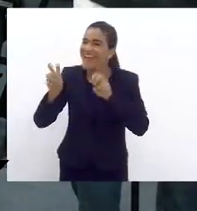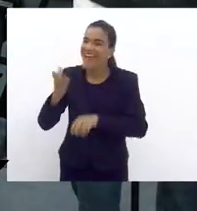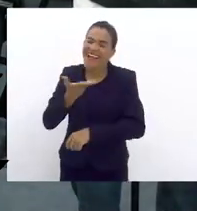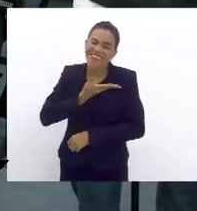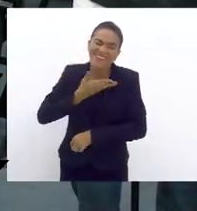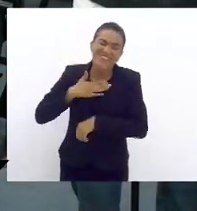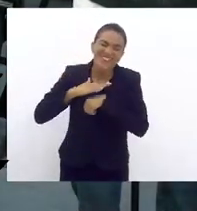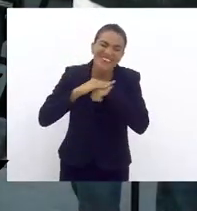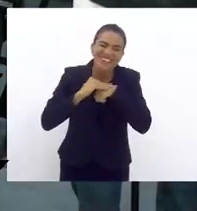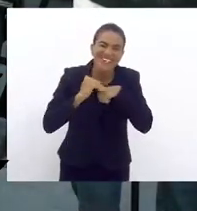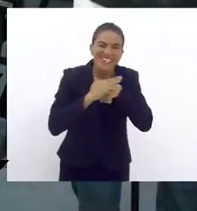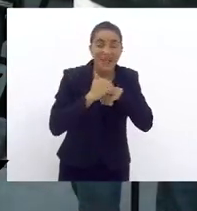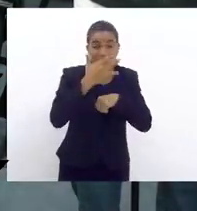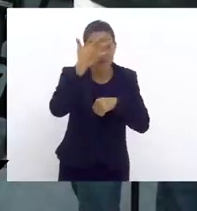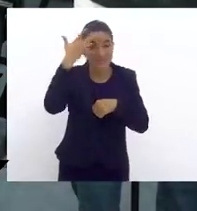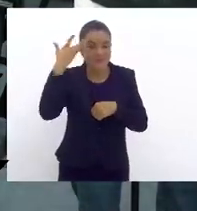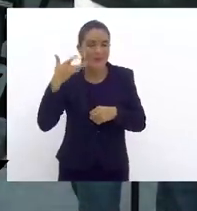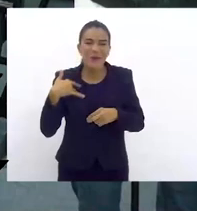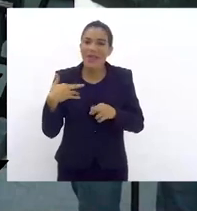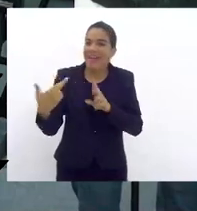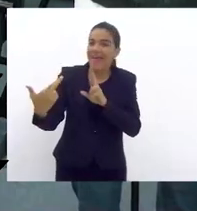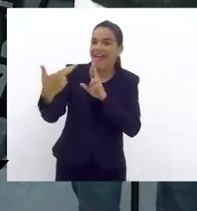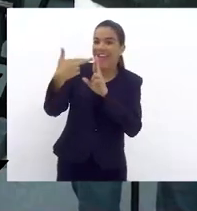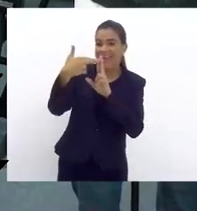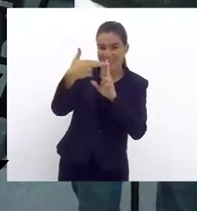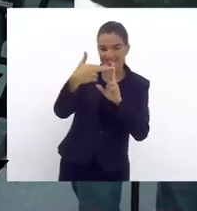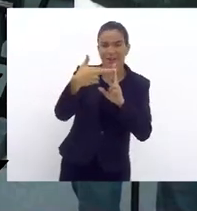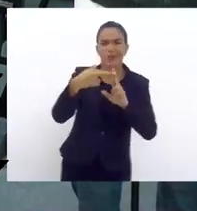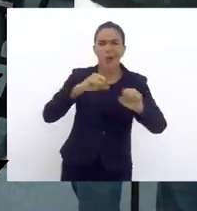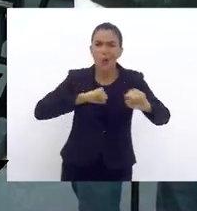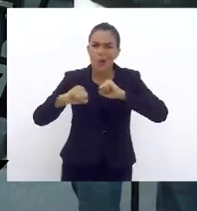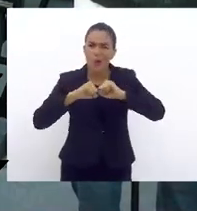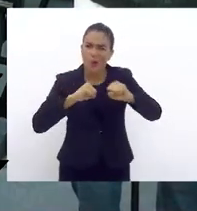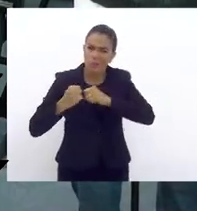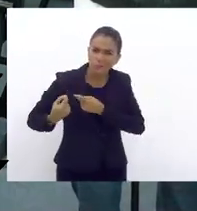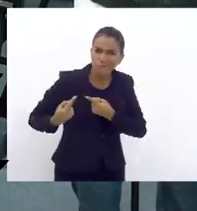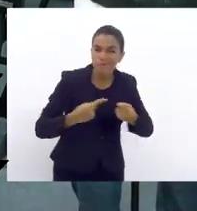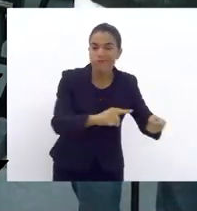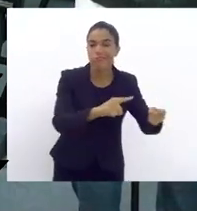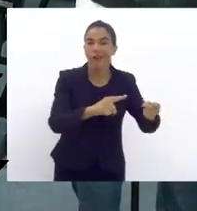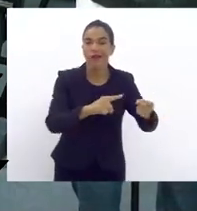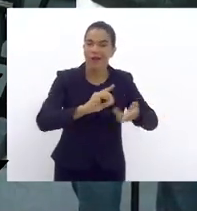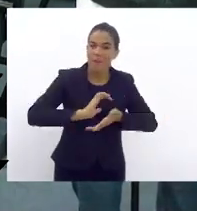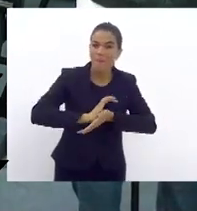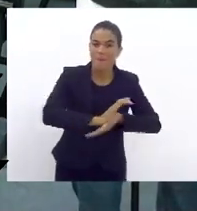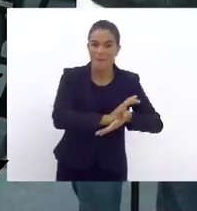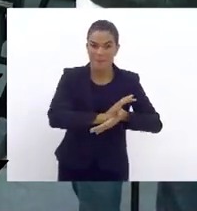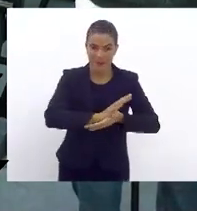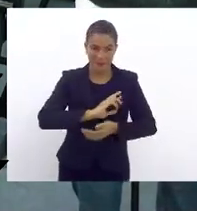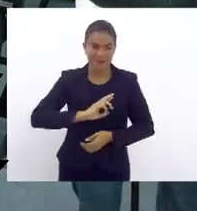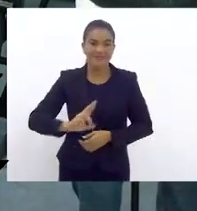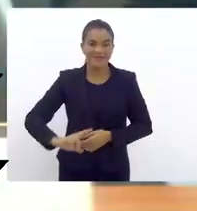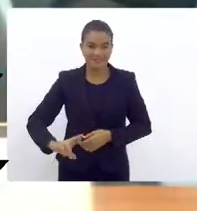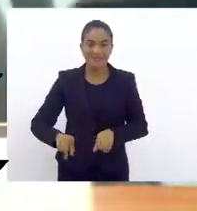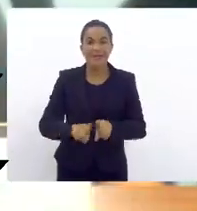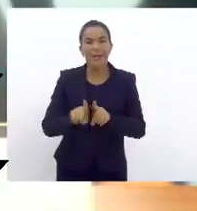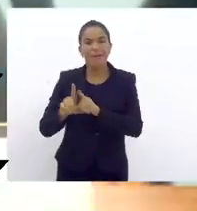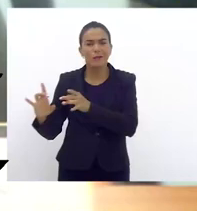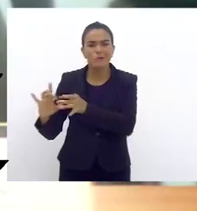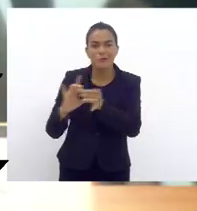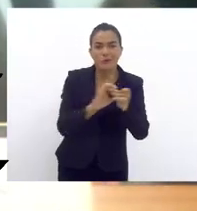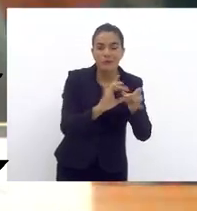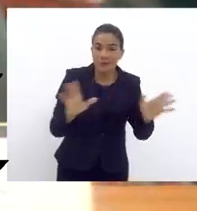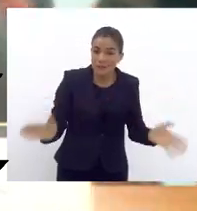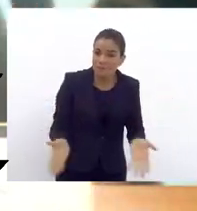pessoas que são referências no tema do combate intolerância religiosa e que são referências também no sentido da